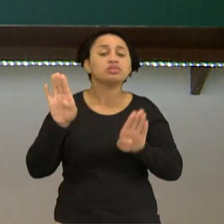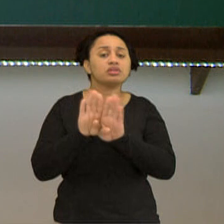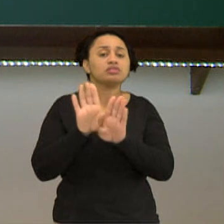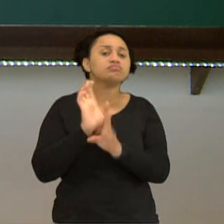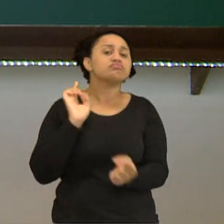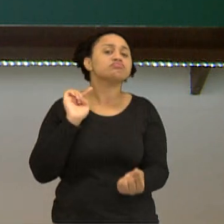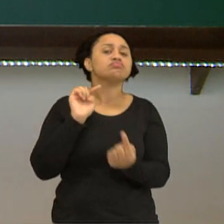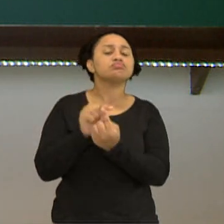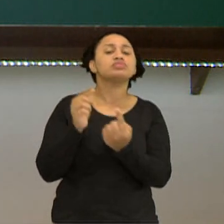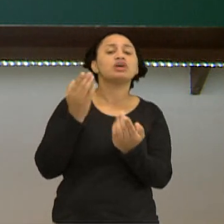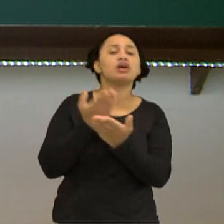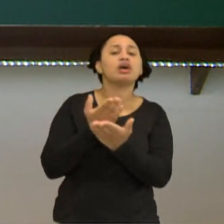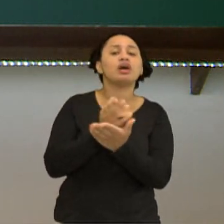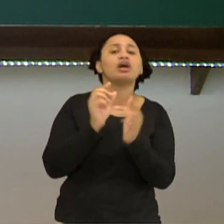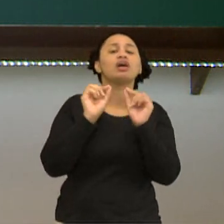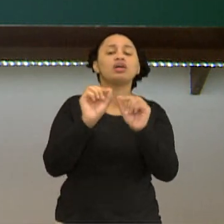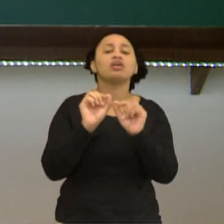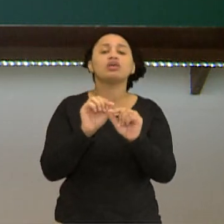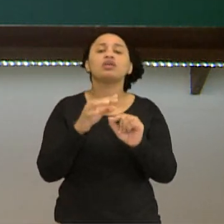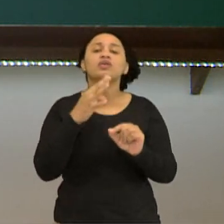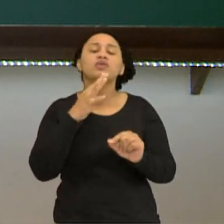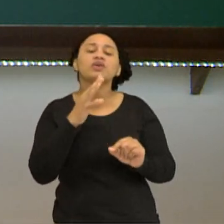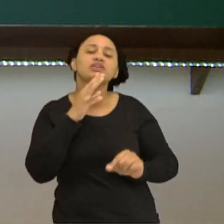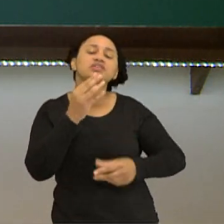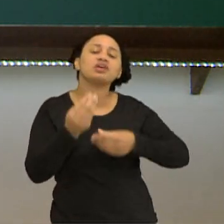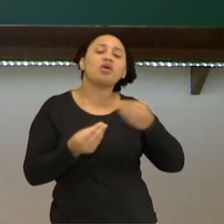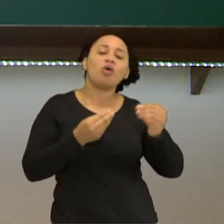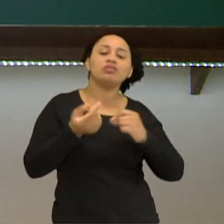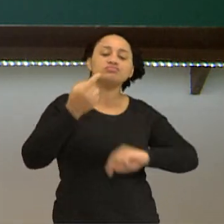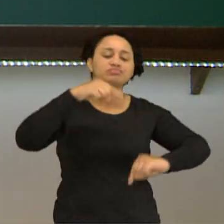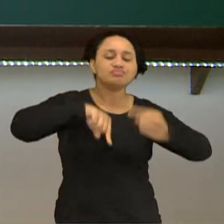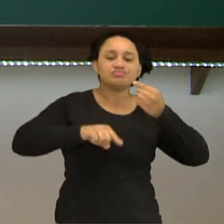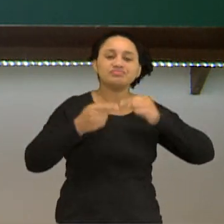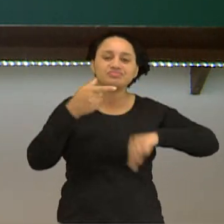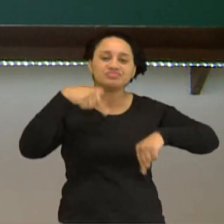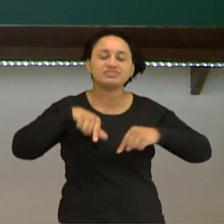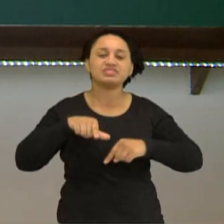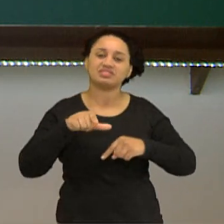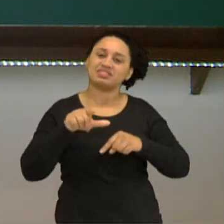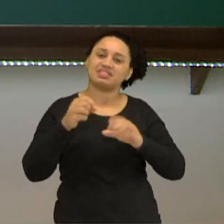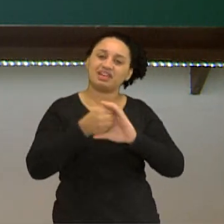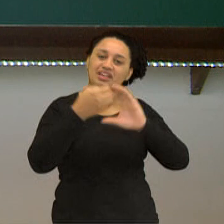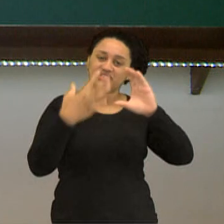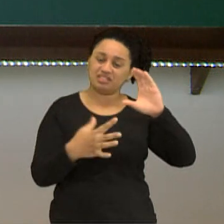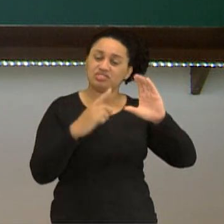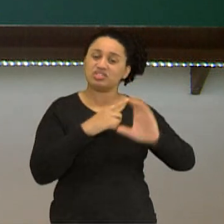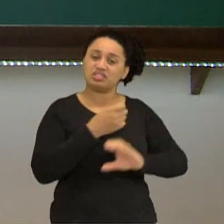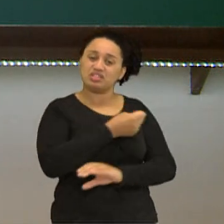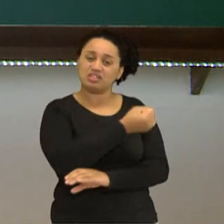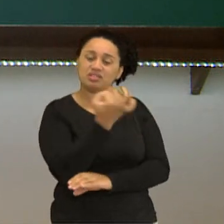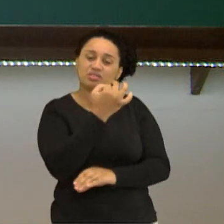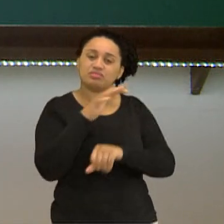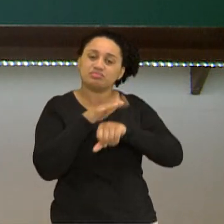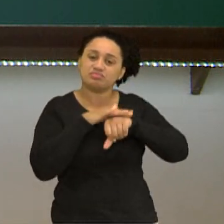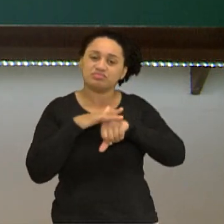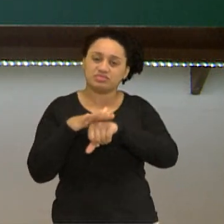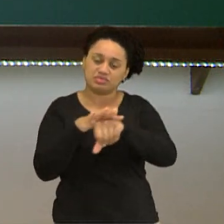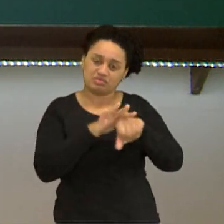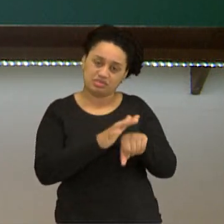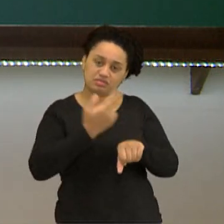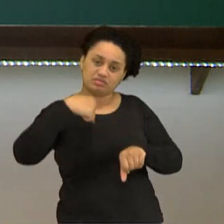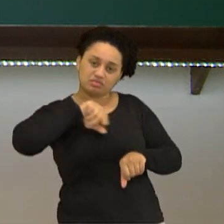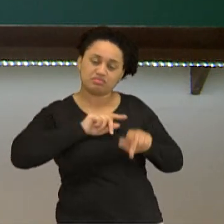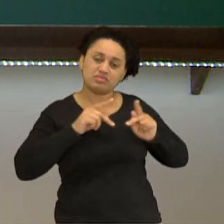objetivo conhecer a fisiopatologia de algumas doenças que a nossa espécie